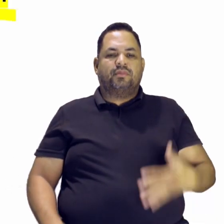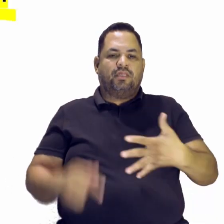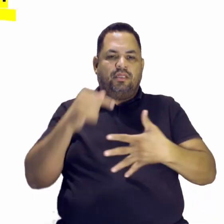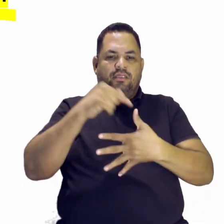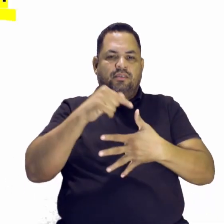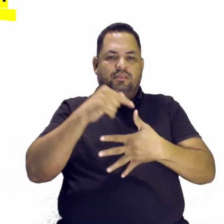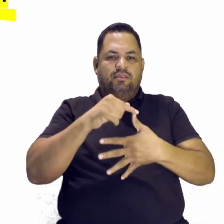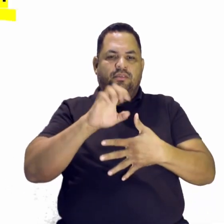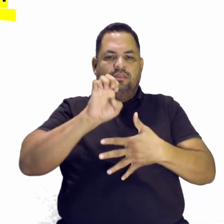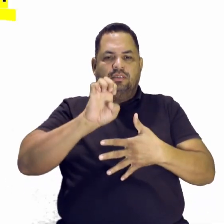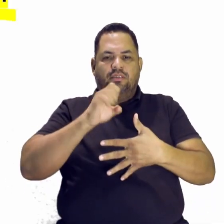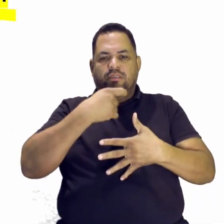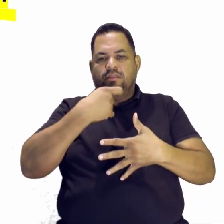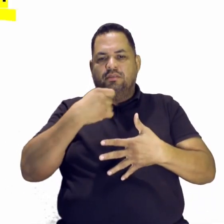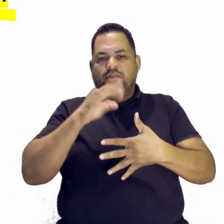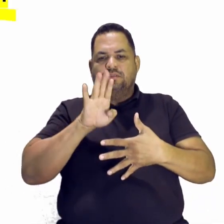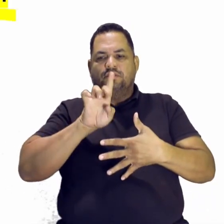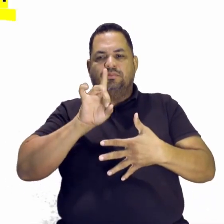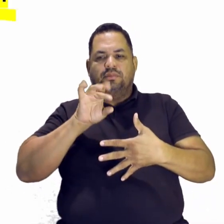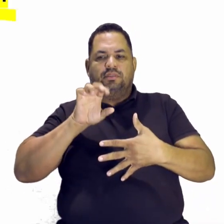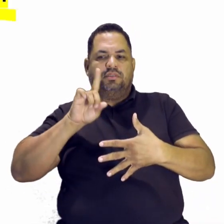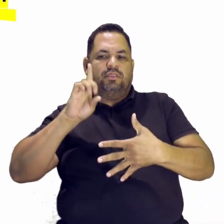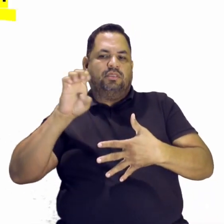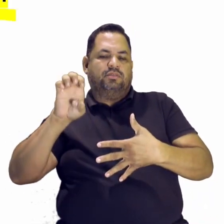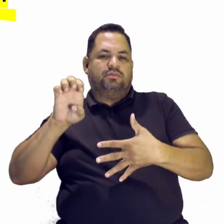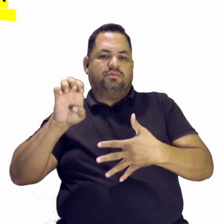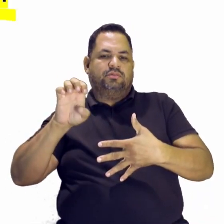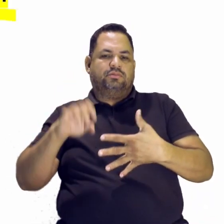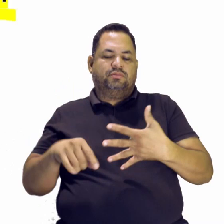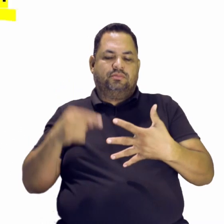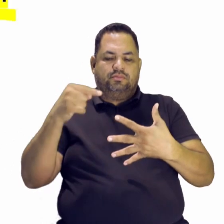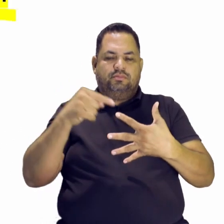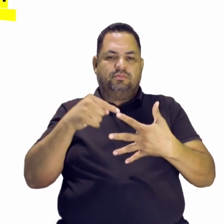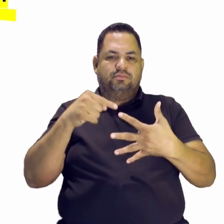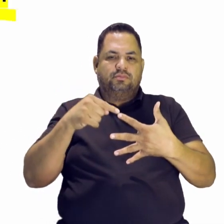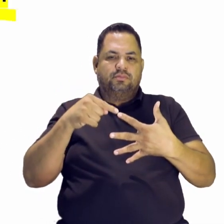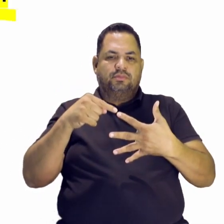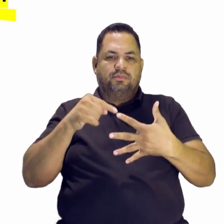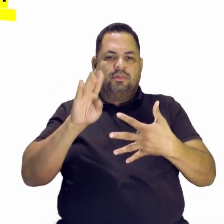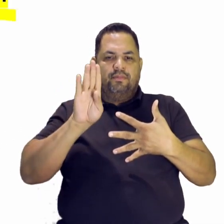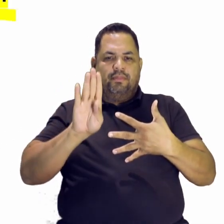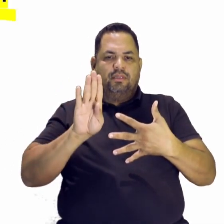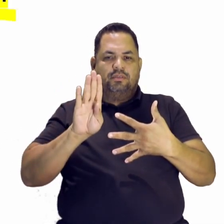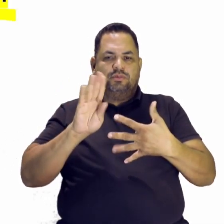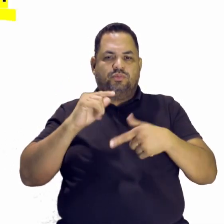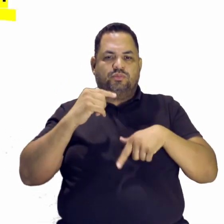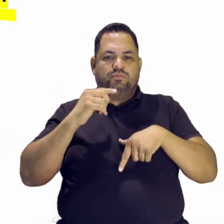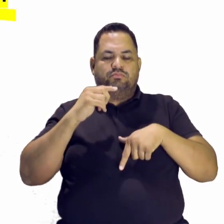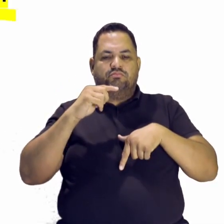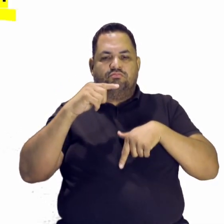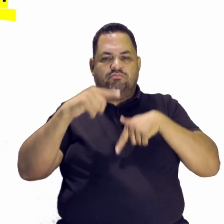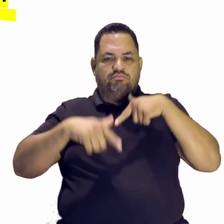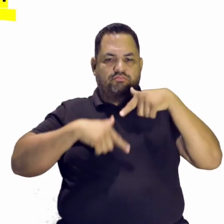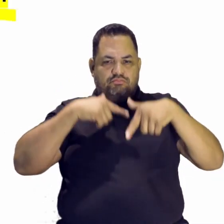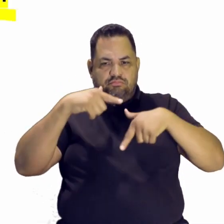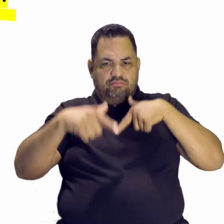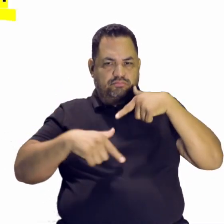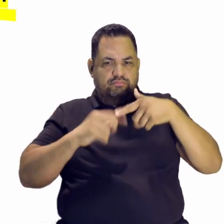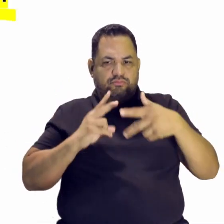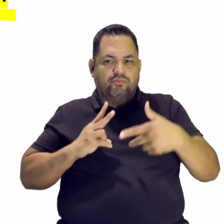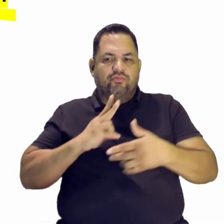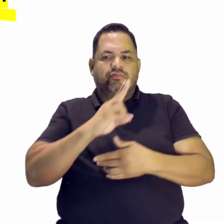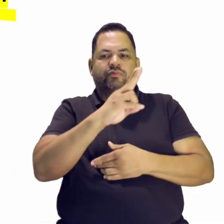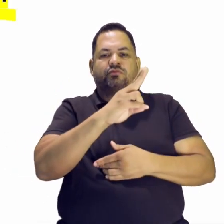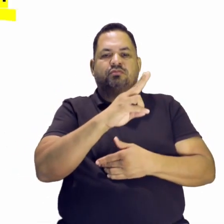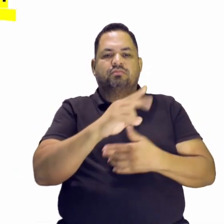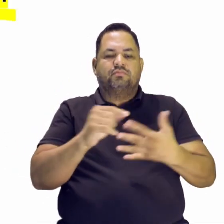fala da extensibilidade? Será que é a letra B, que fala aí da geração de